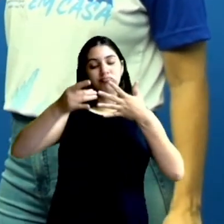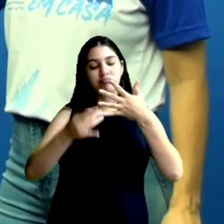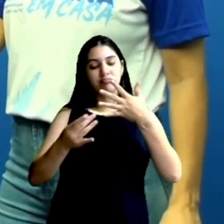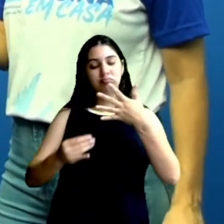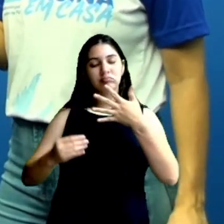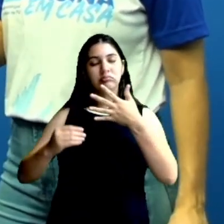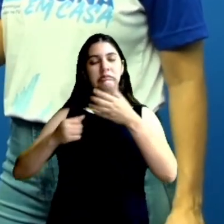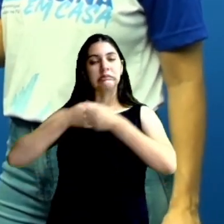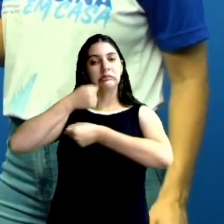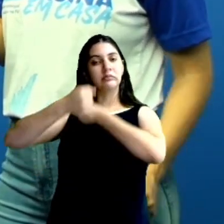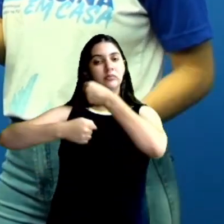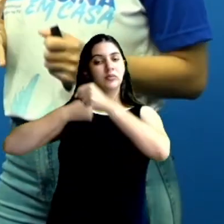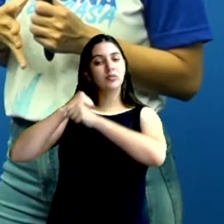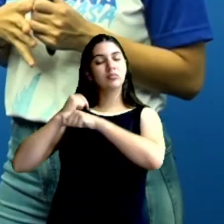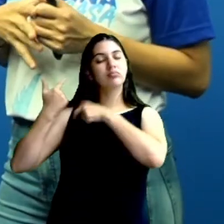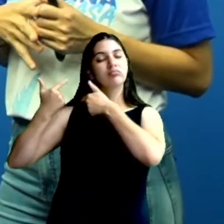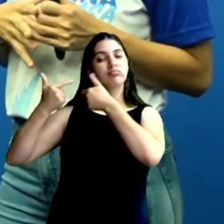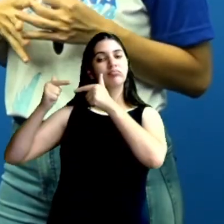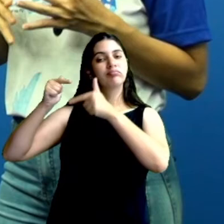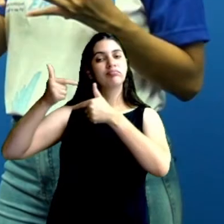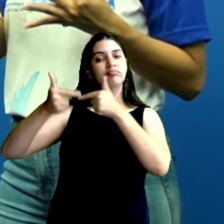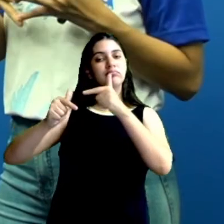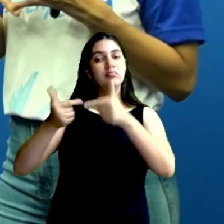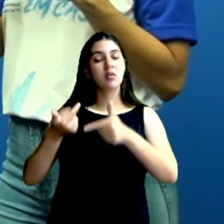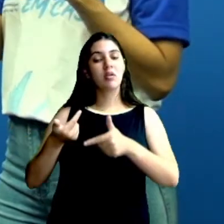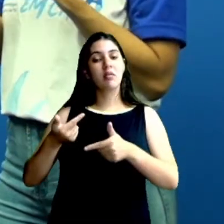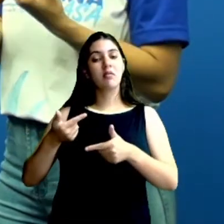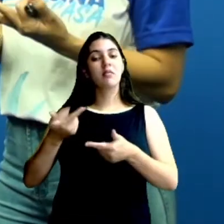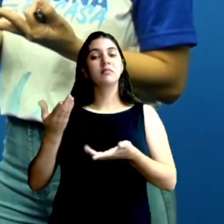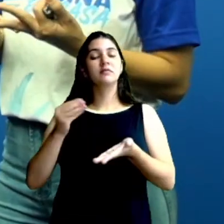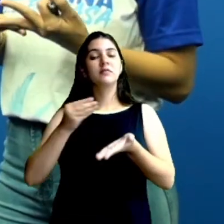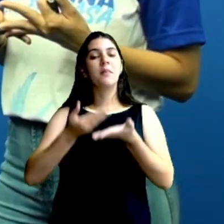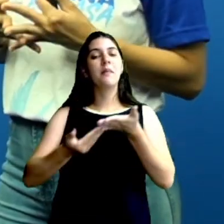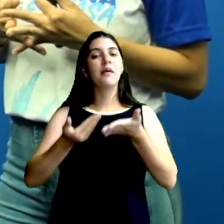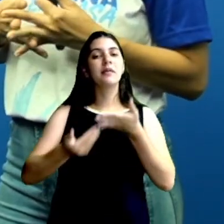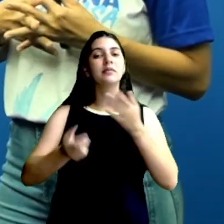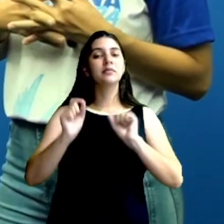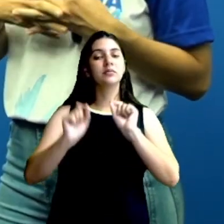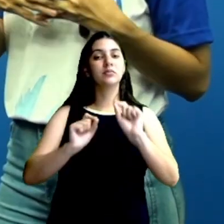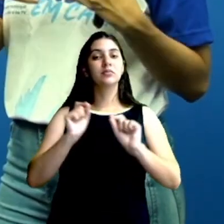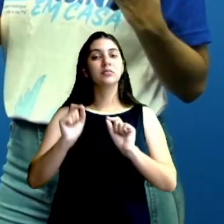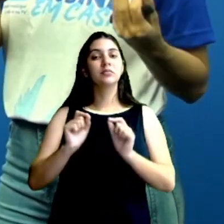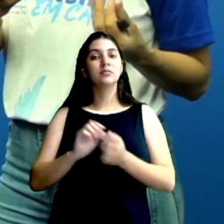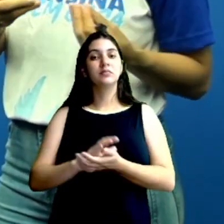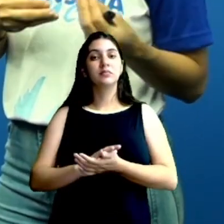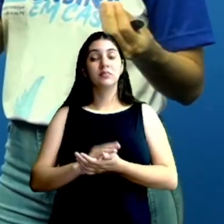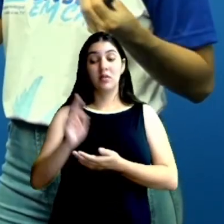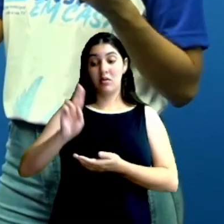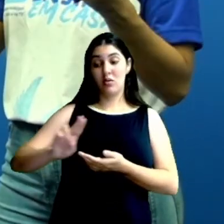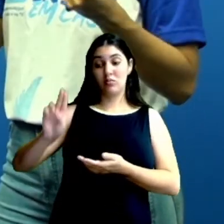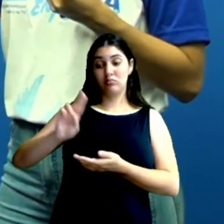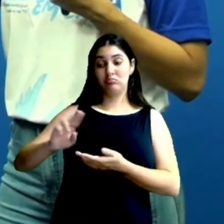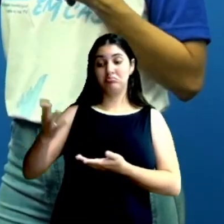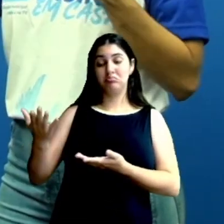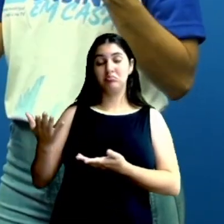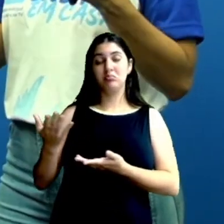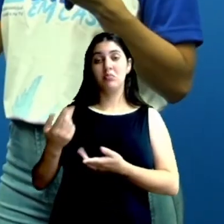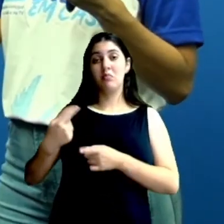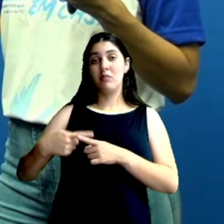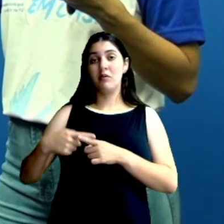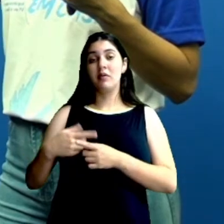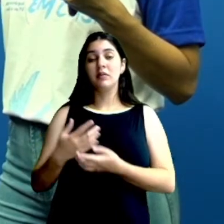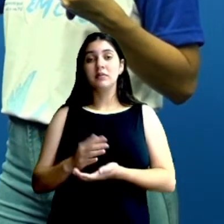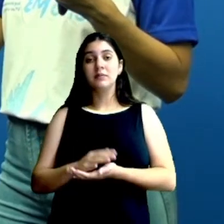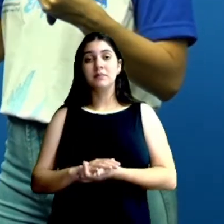foram perdendo algumas funções foram perdendo as suas utilidades porque